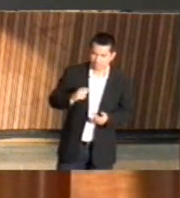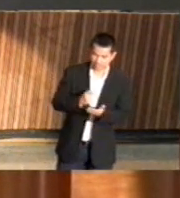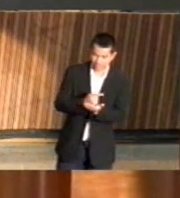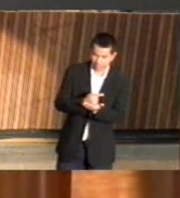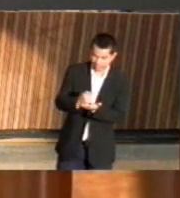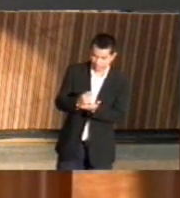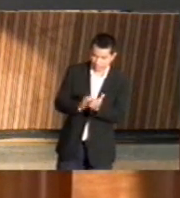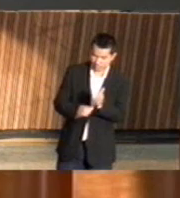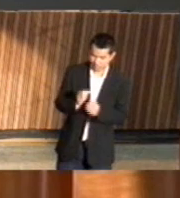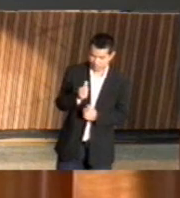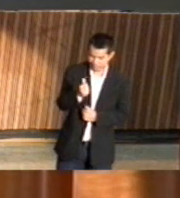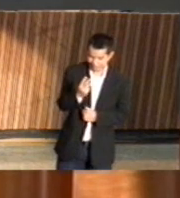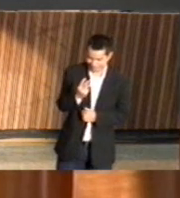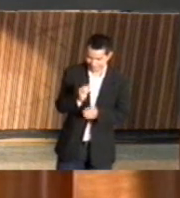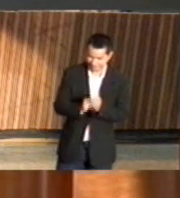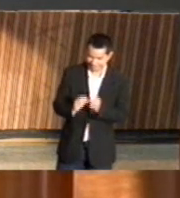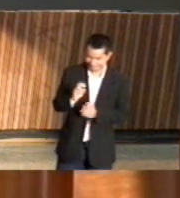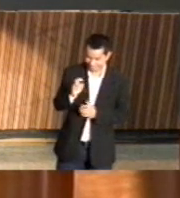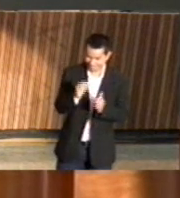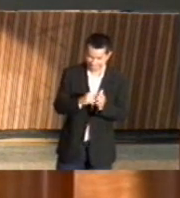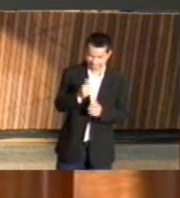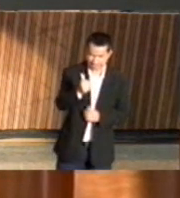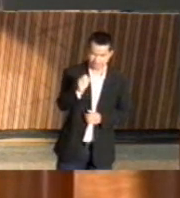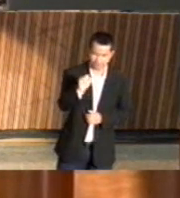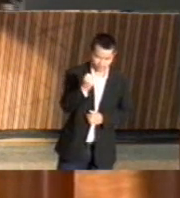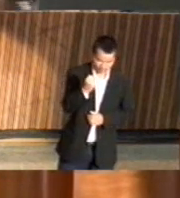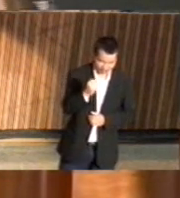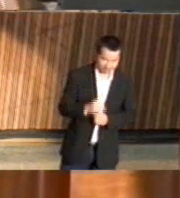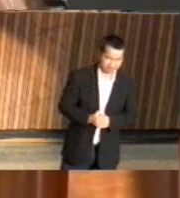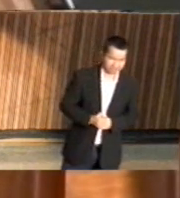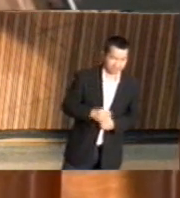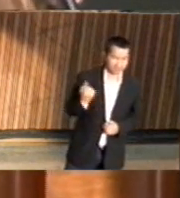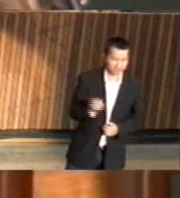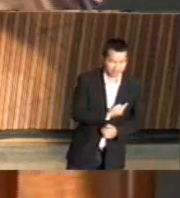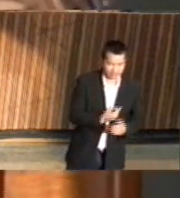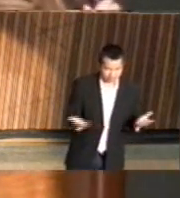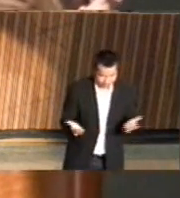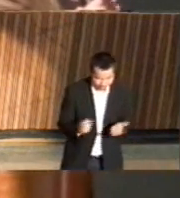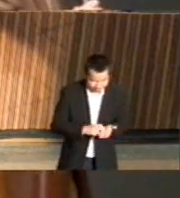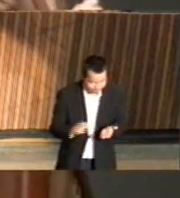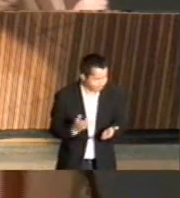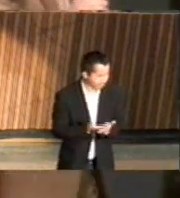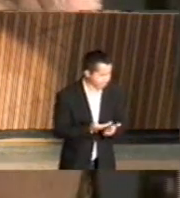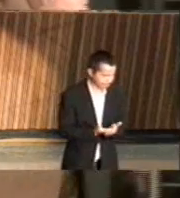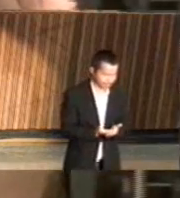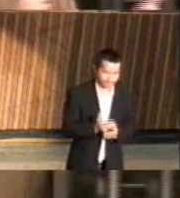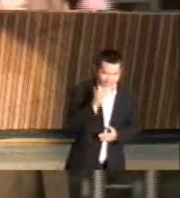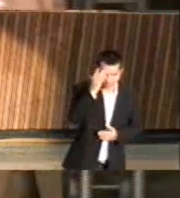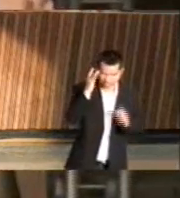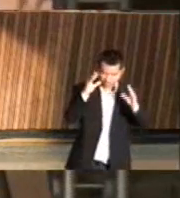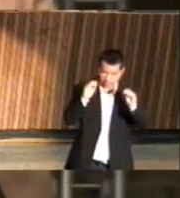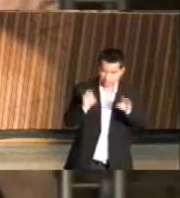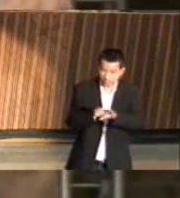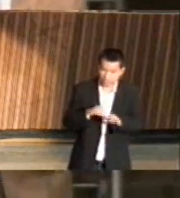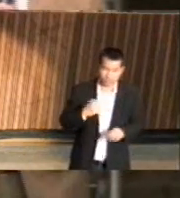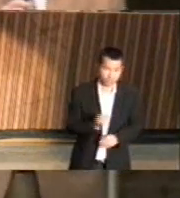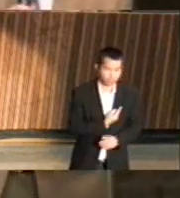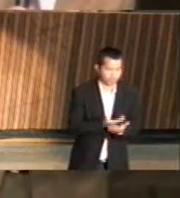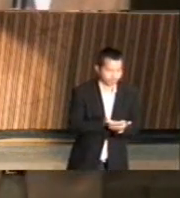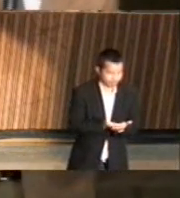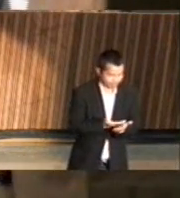verso 18, nós vamos meditar, começar agora pela manhã e terminar à noite. O tema que eu vou